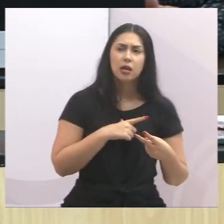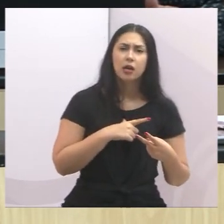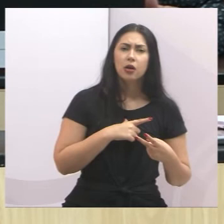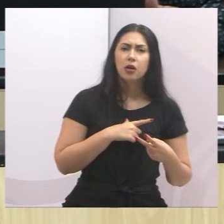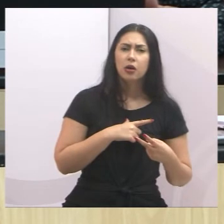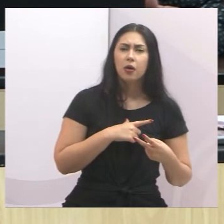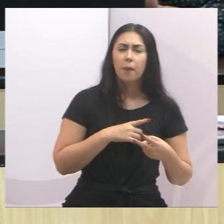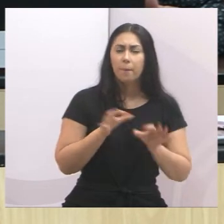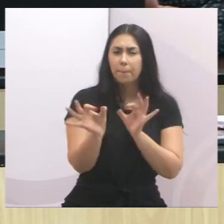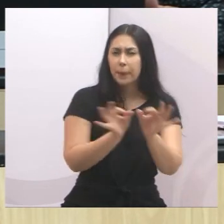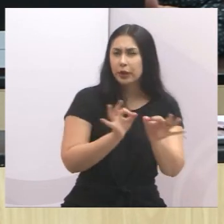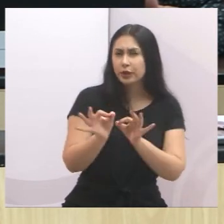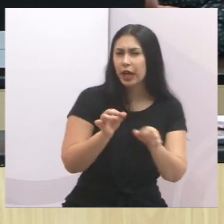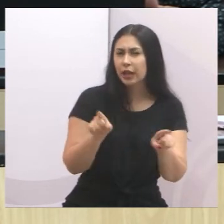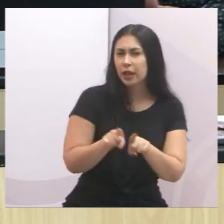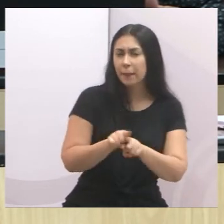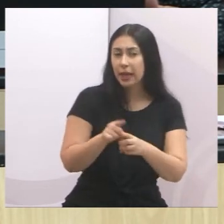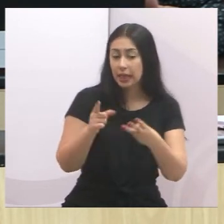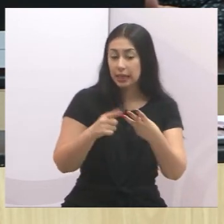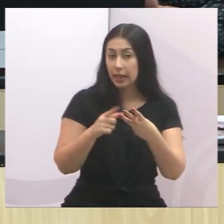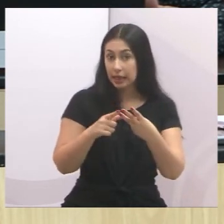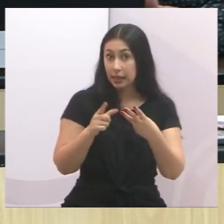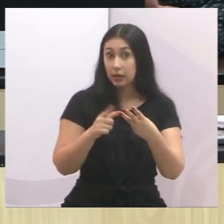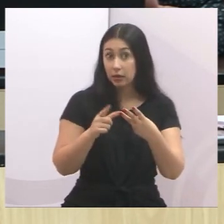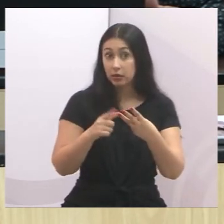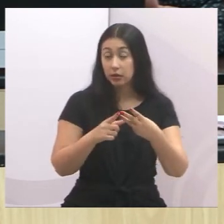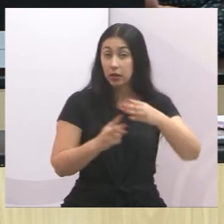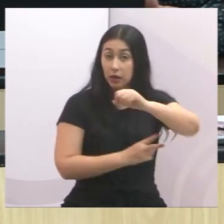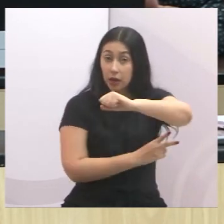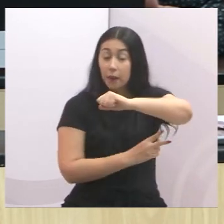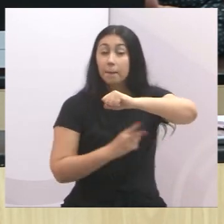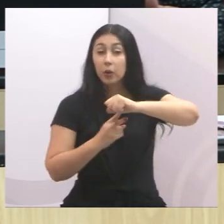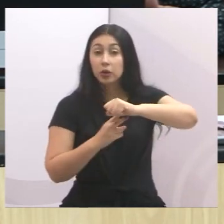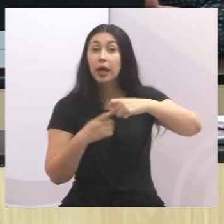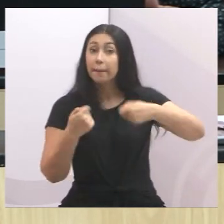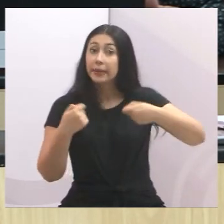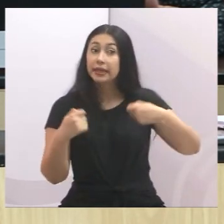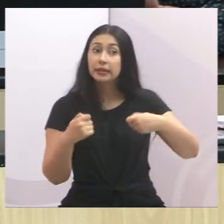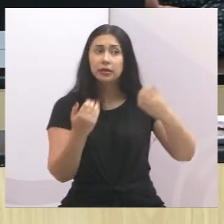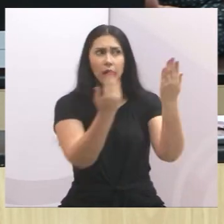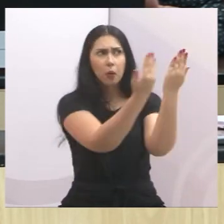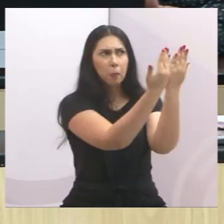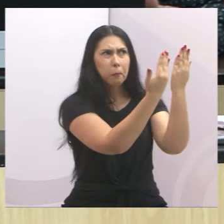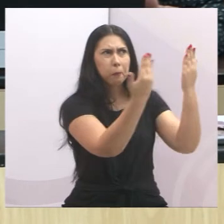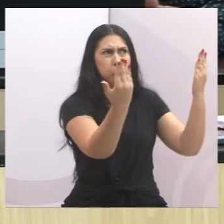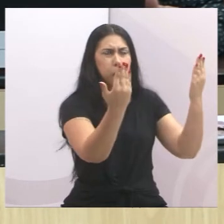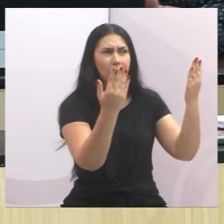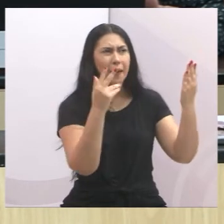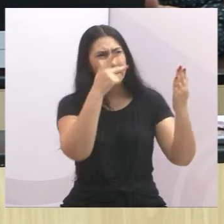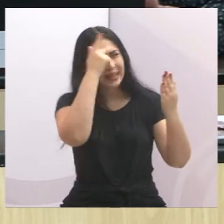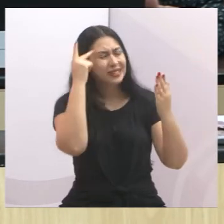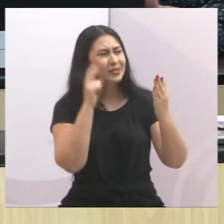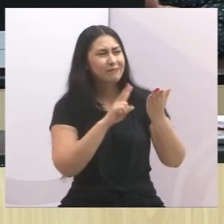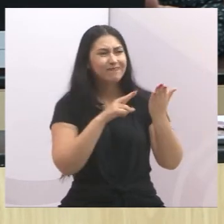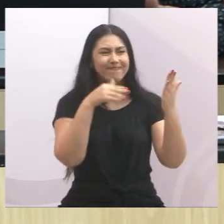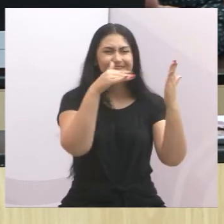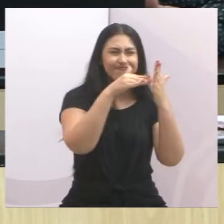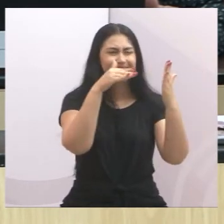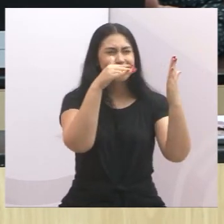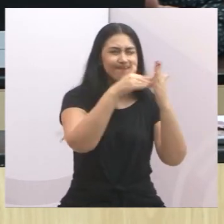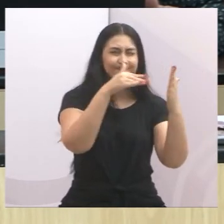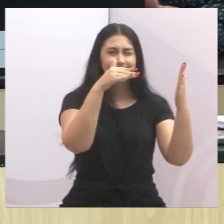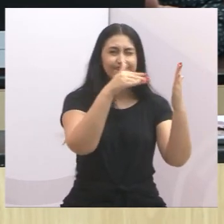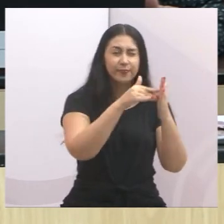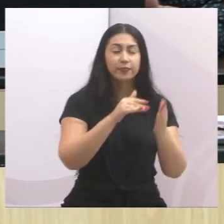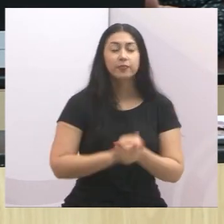terceira ponte, haja vista que é projeto do século XXI, sendo os antigos do século XIX? Em caso negativo, o poder público